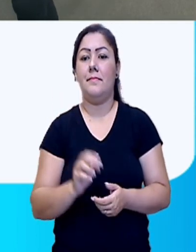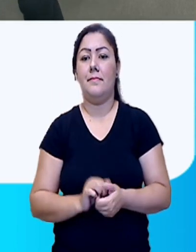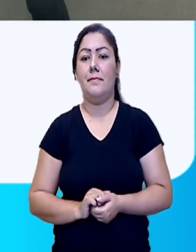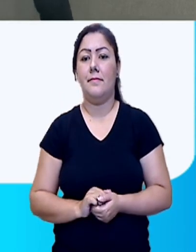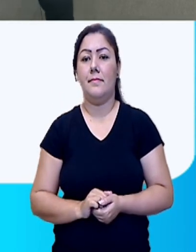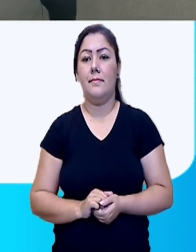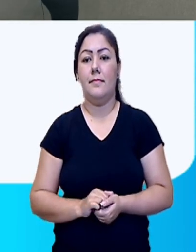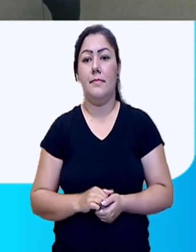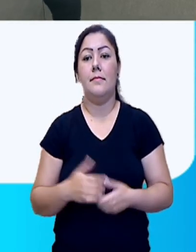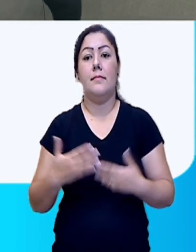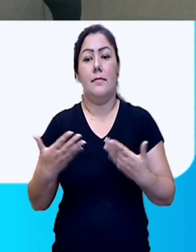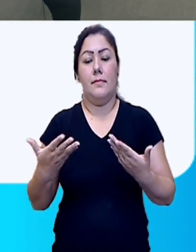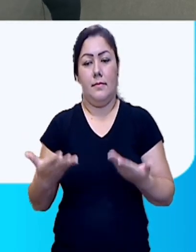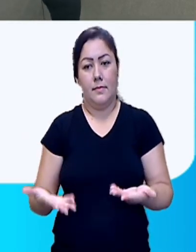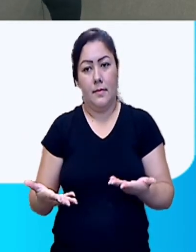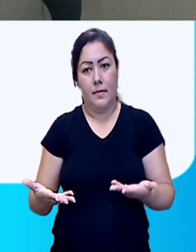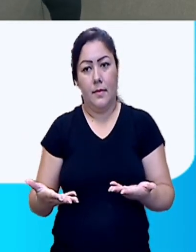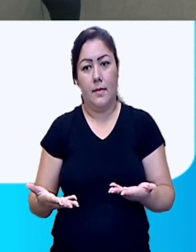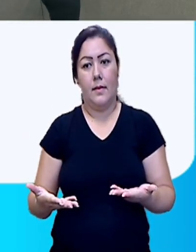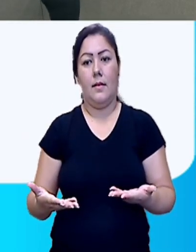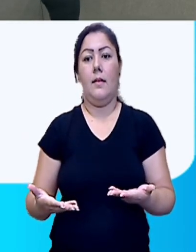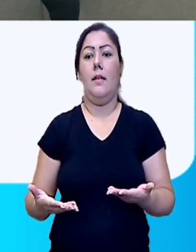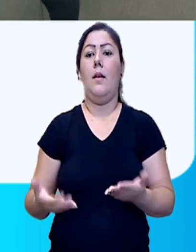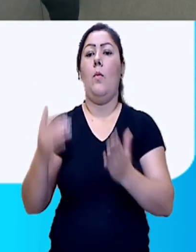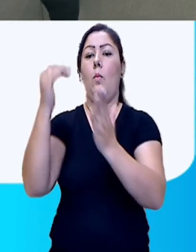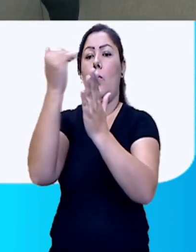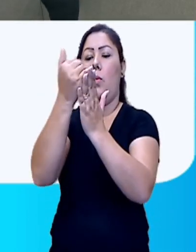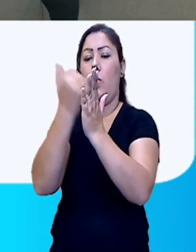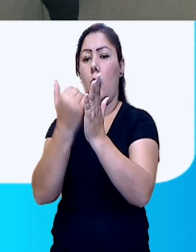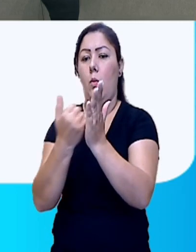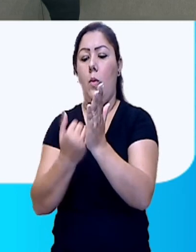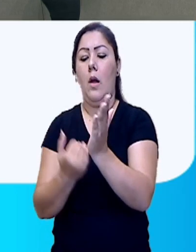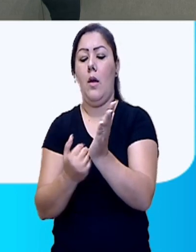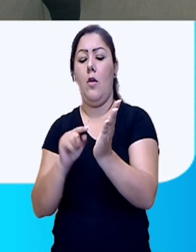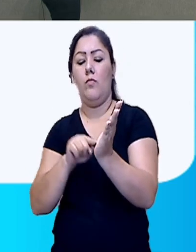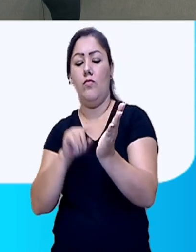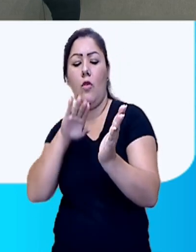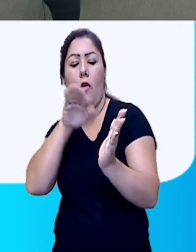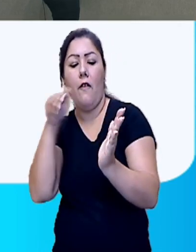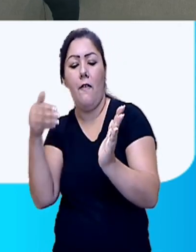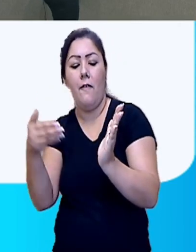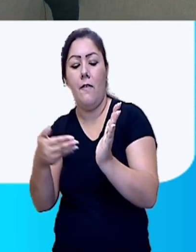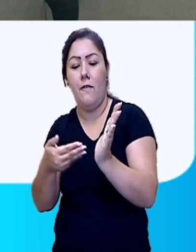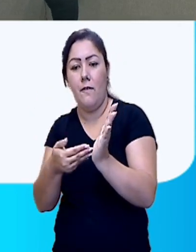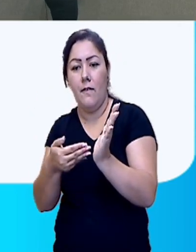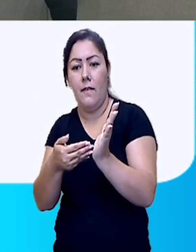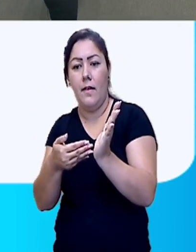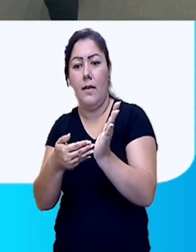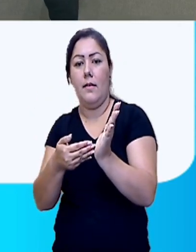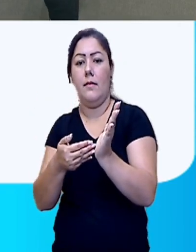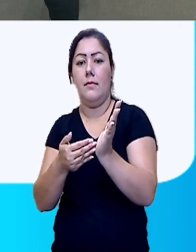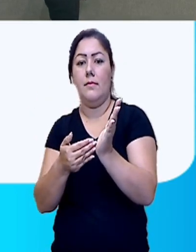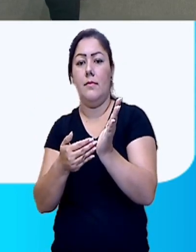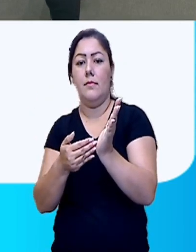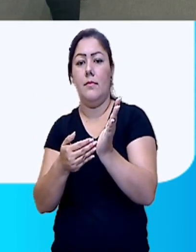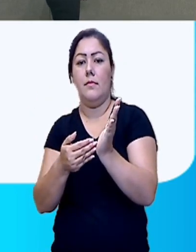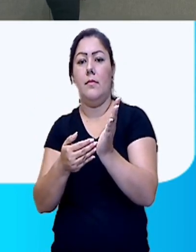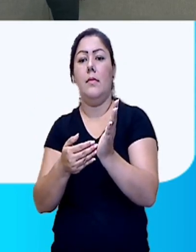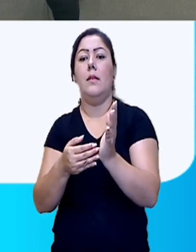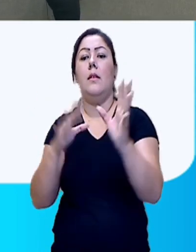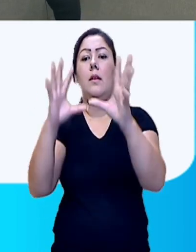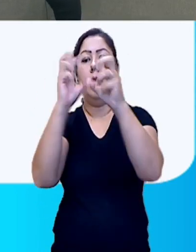que quando chegou aqui no final, aqui, ele, depois que ele efetuou